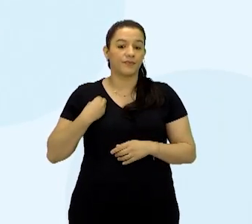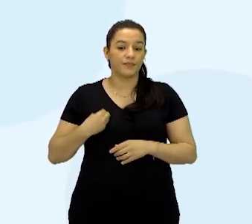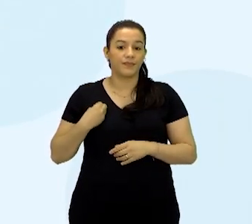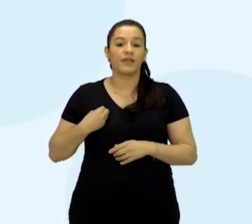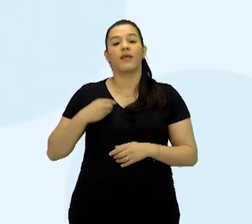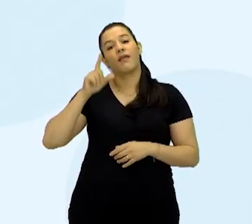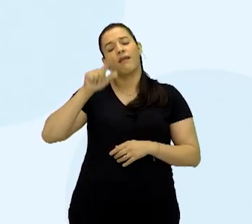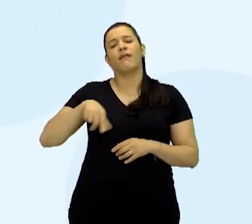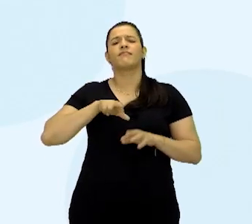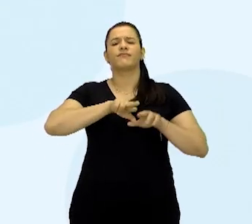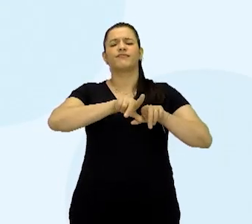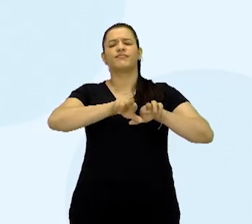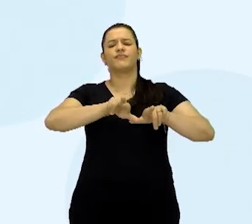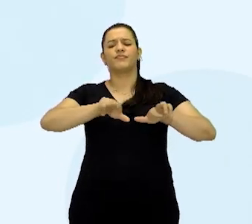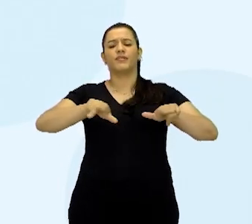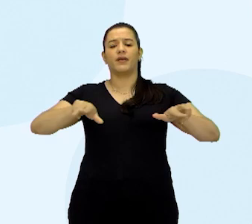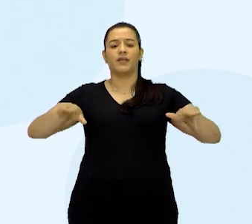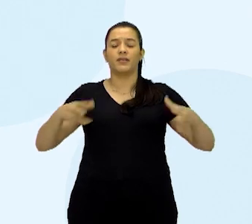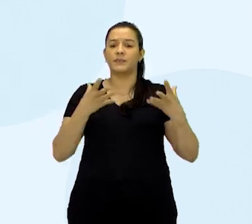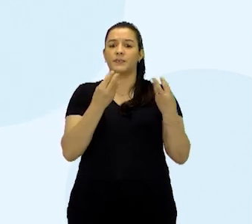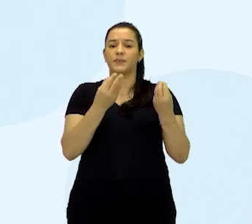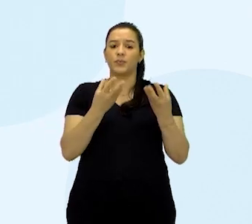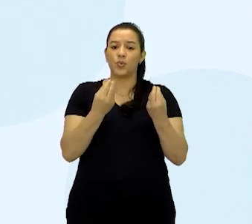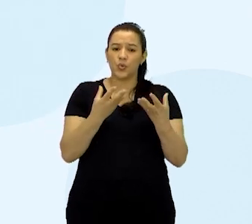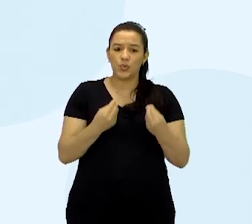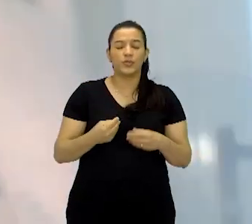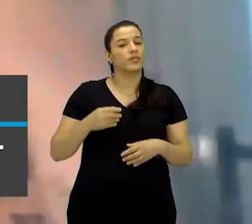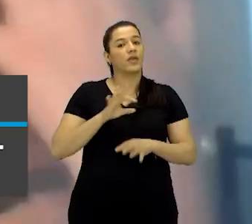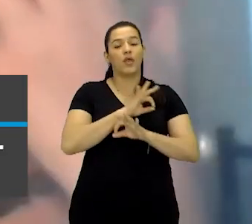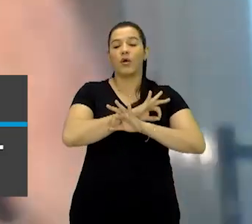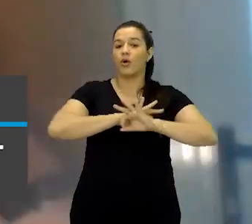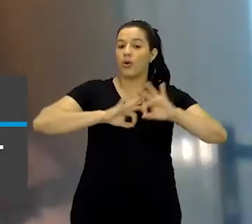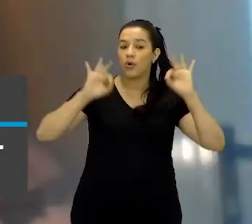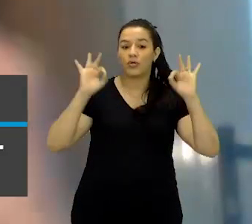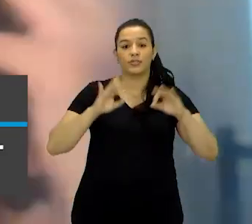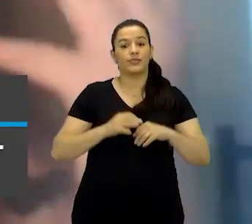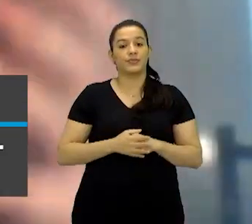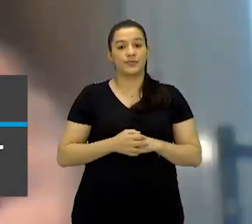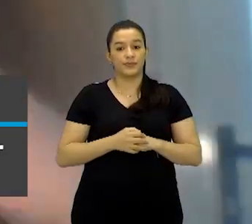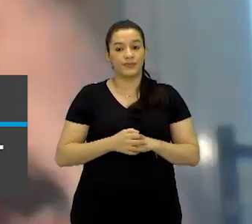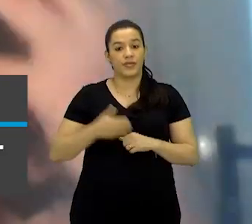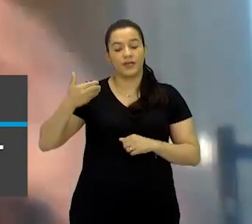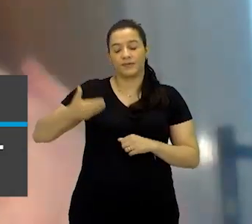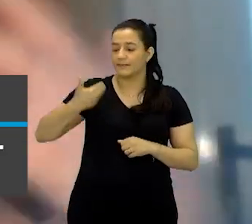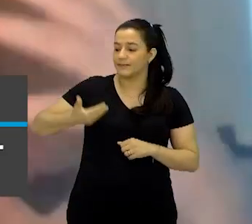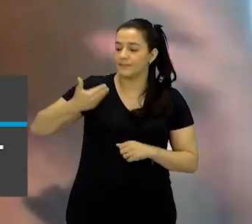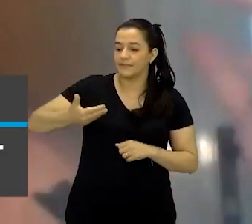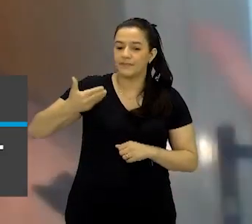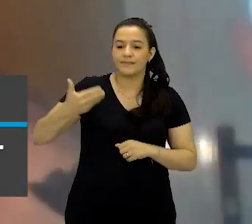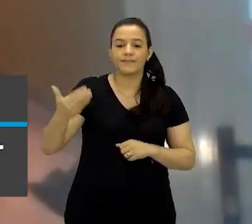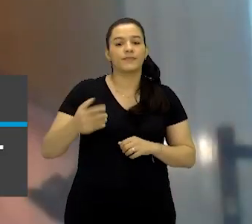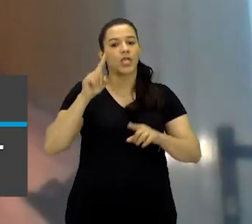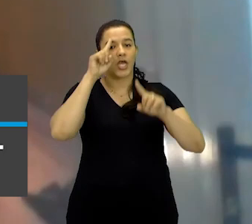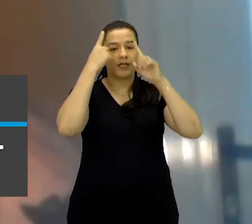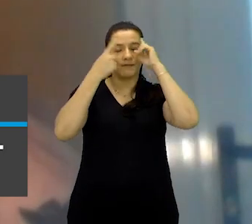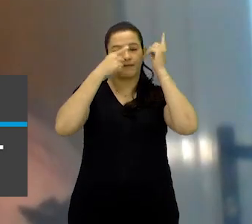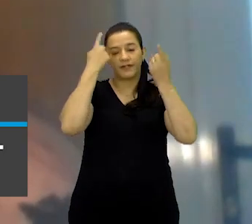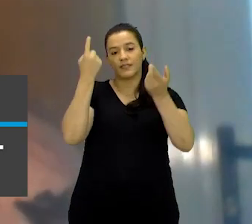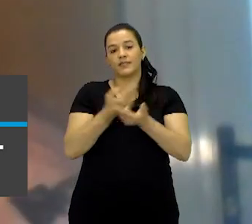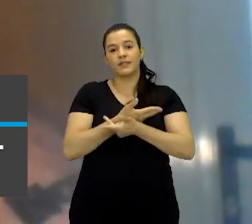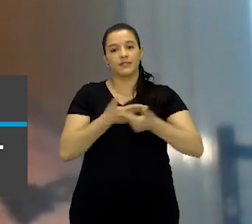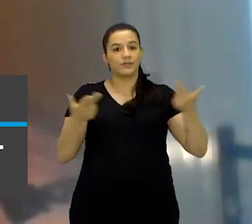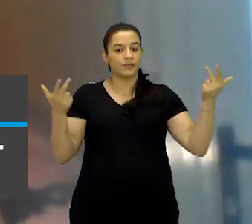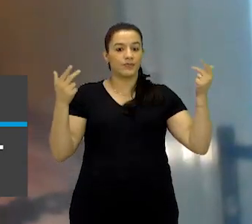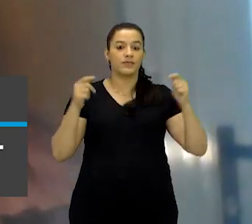etc. Então, viver, ele diz, é muito, viver é incrível, viver é um constante reinventar-se, como já